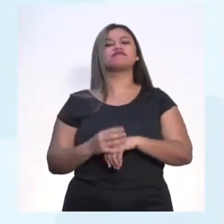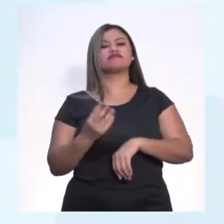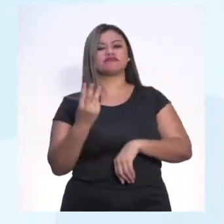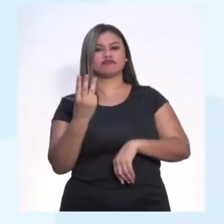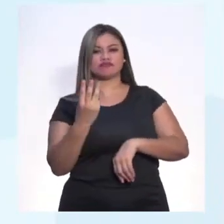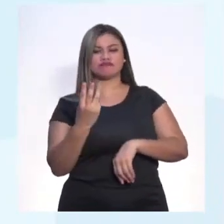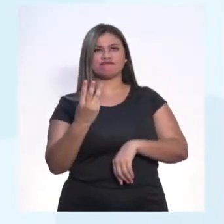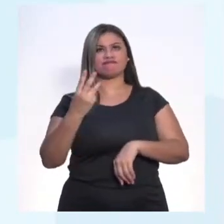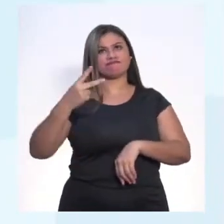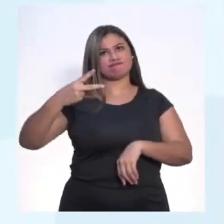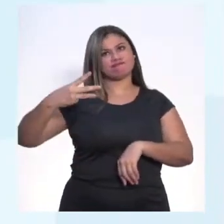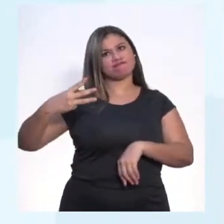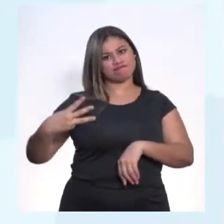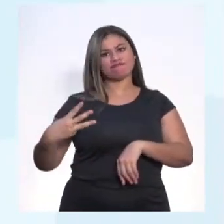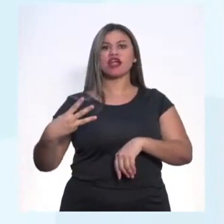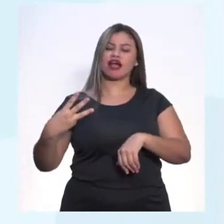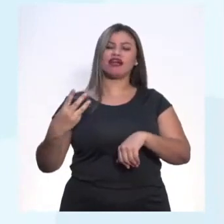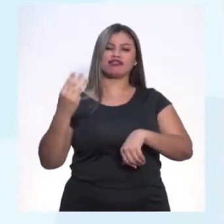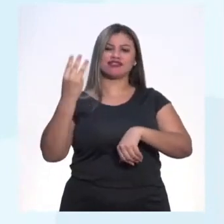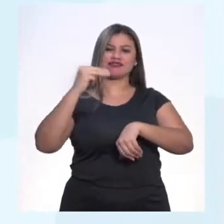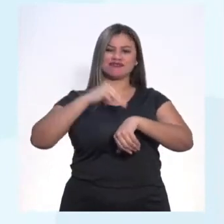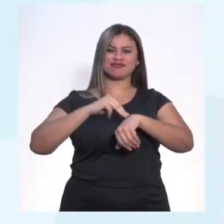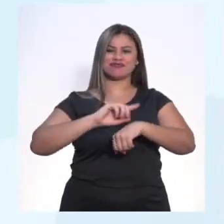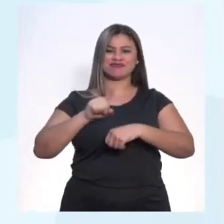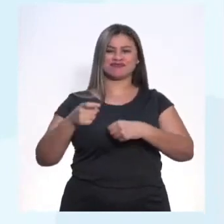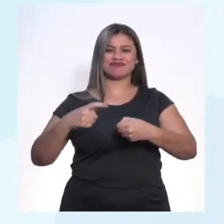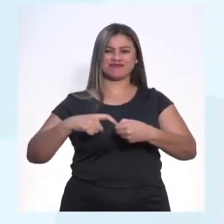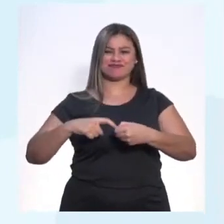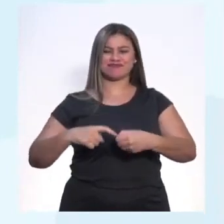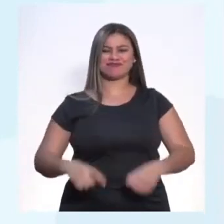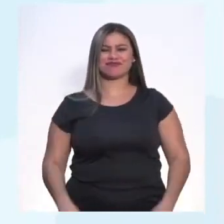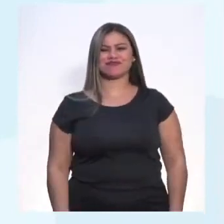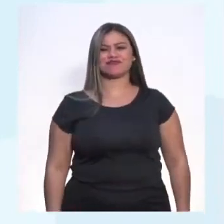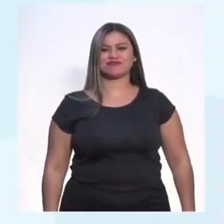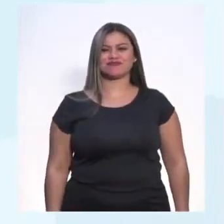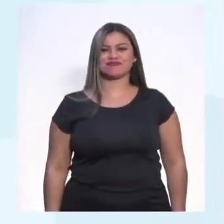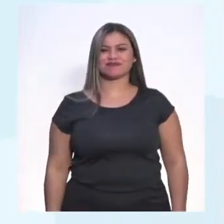3 itens, 3 minutos. Voltamos em 3 minutos.